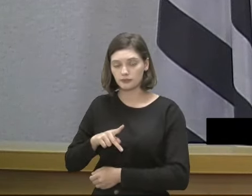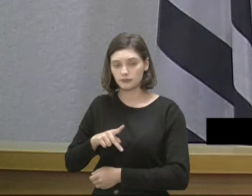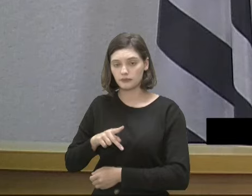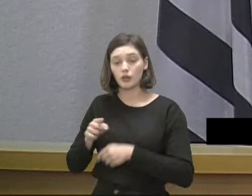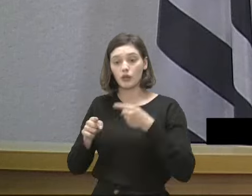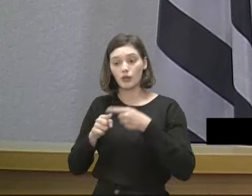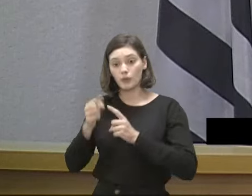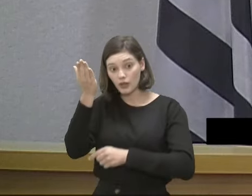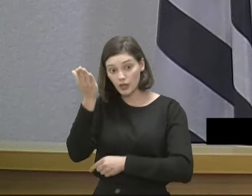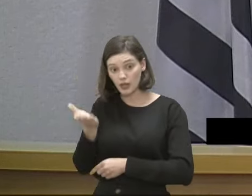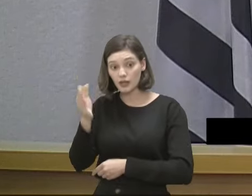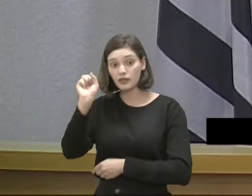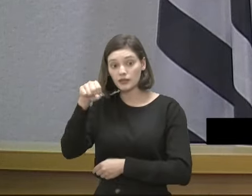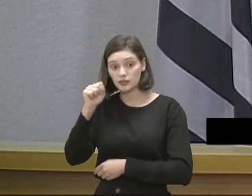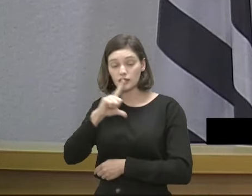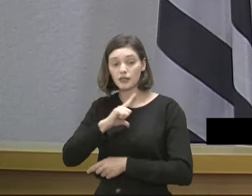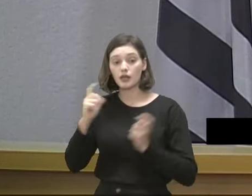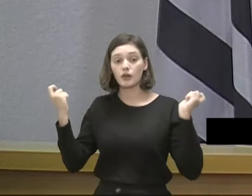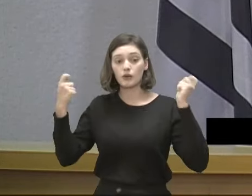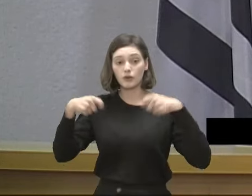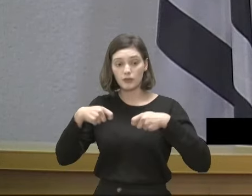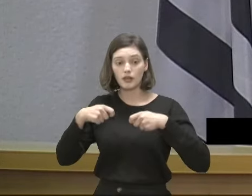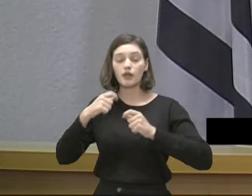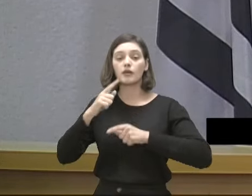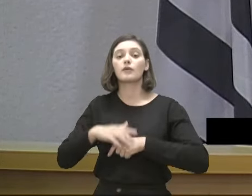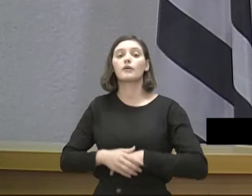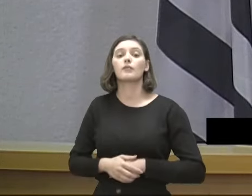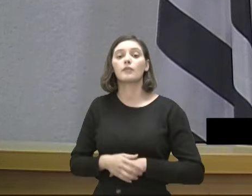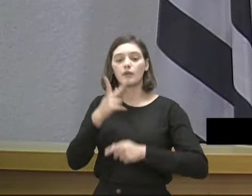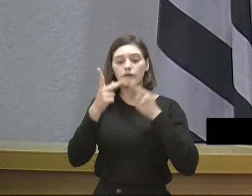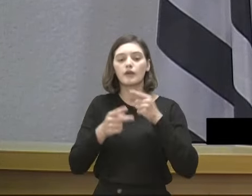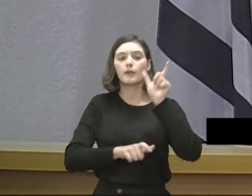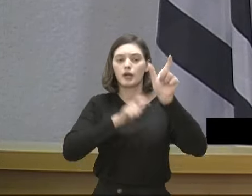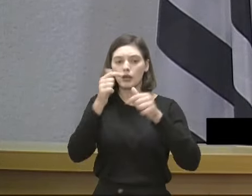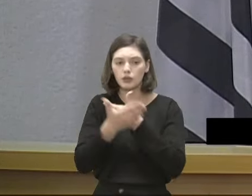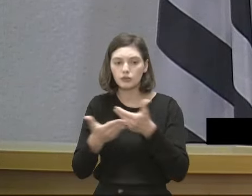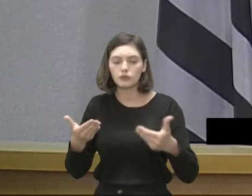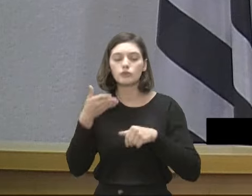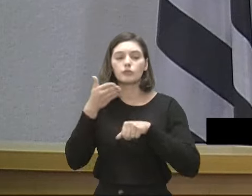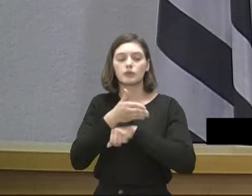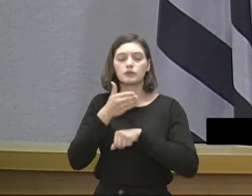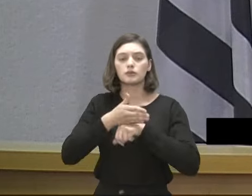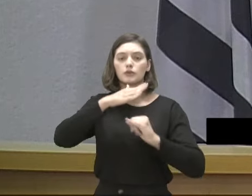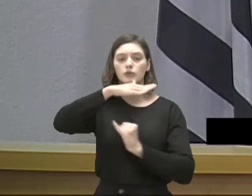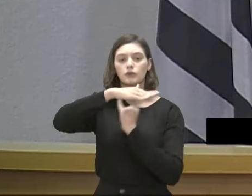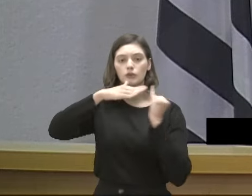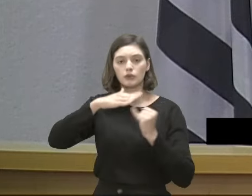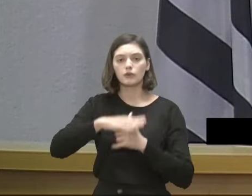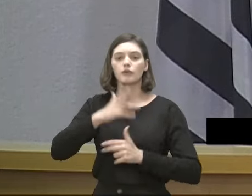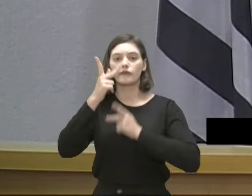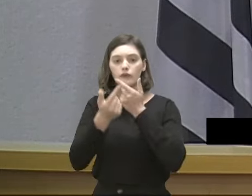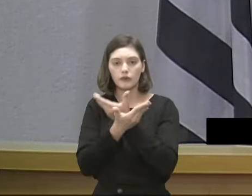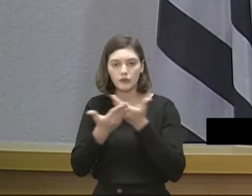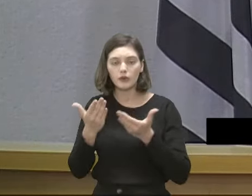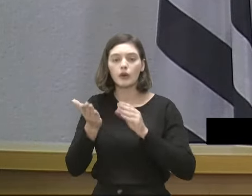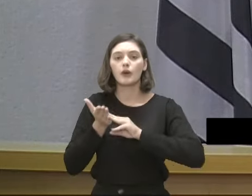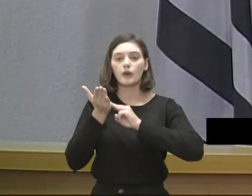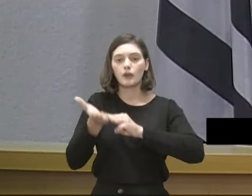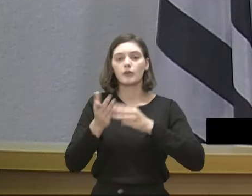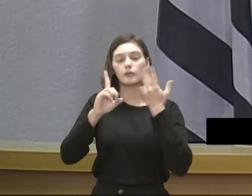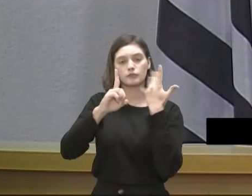Porque ele sim tem a competência depois para dirigir para cada um daqueles que participam do Instituto referente à moção